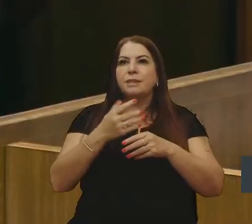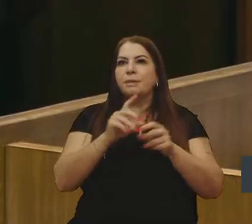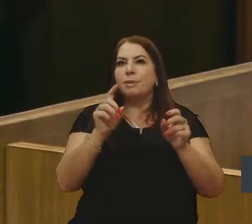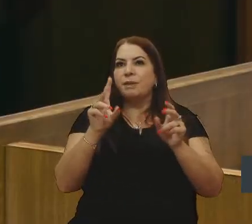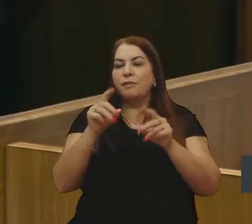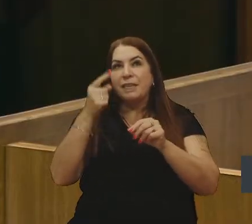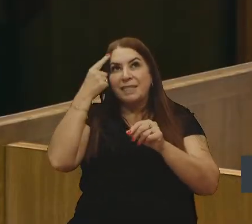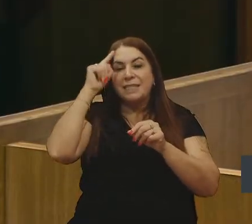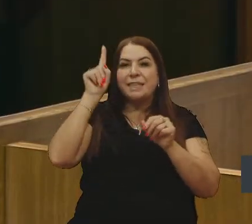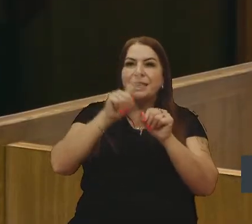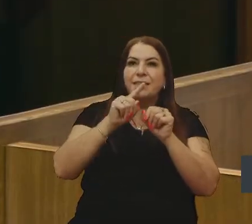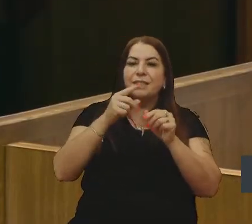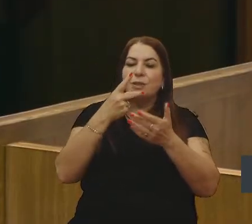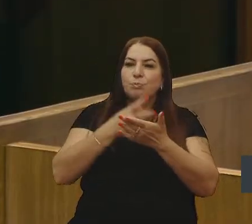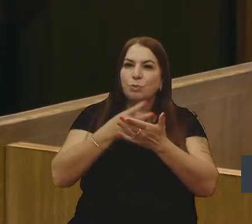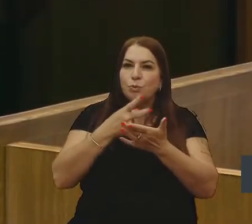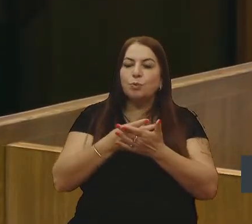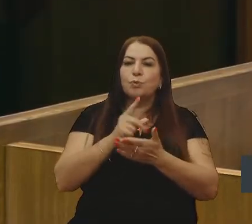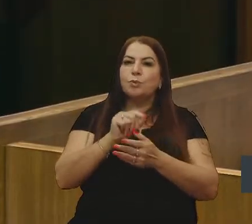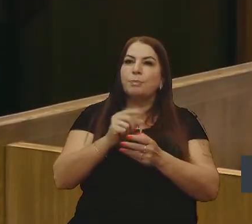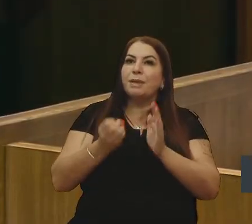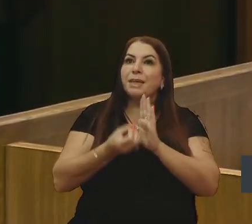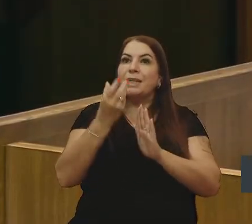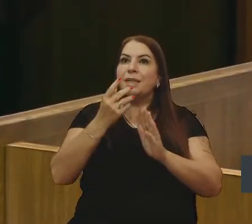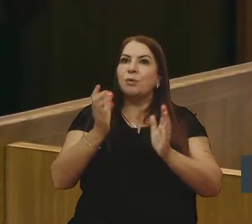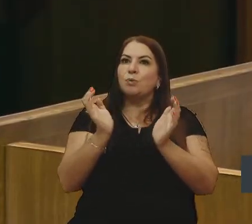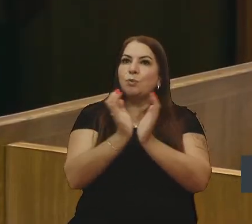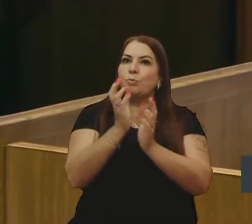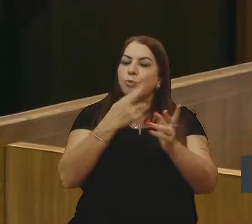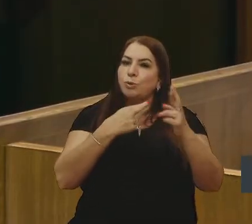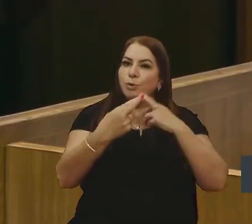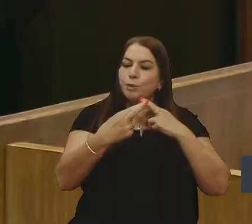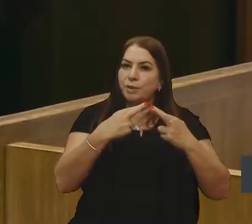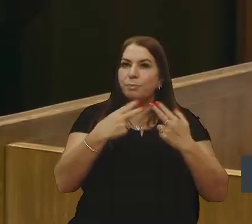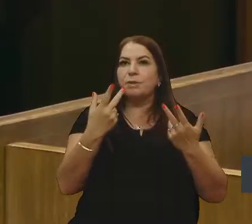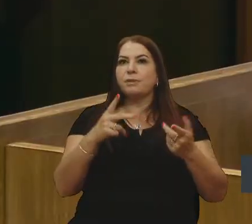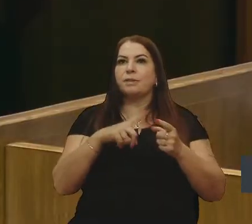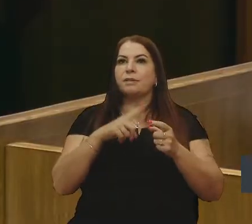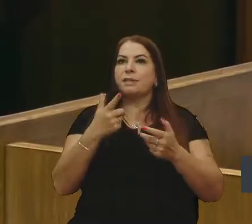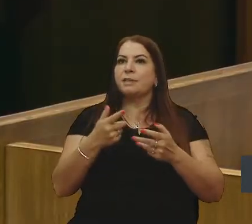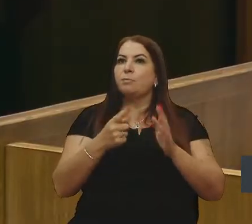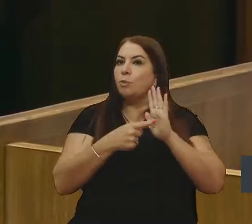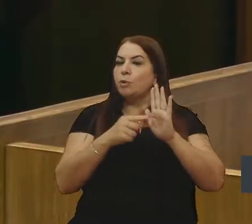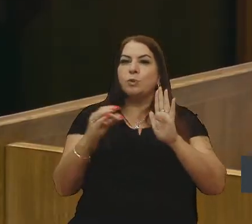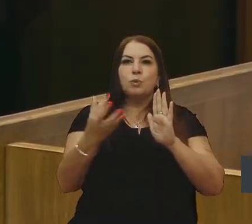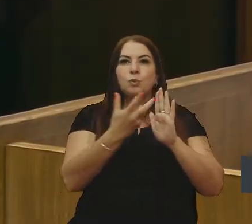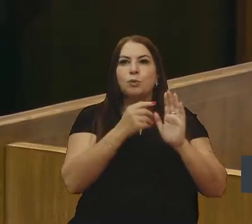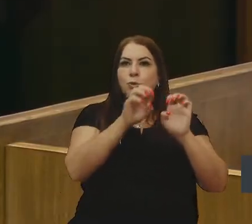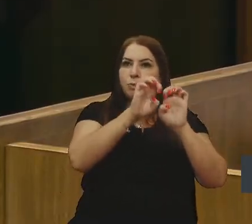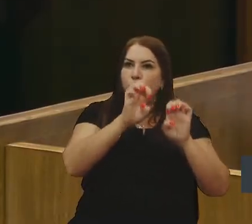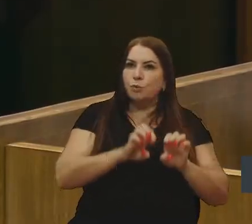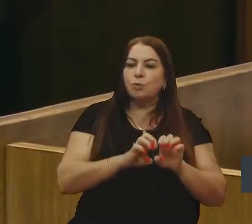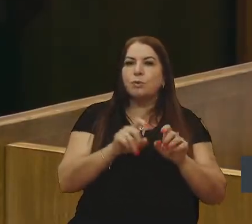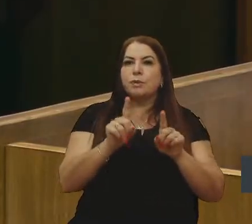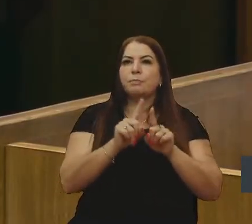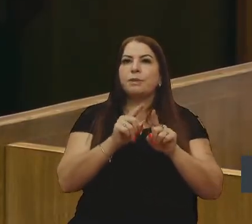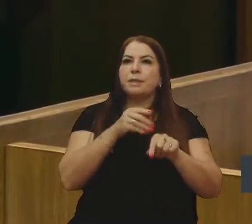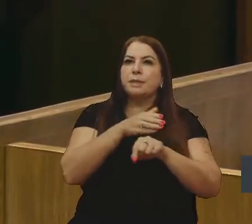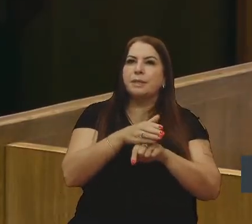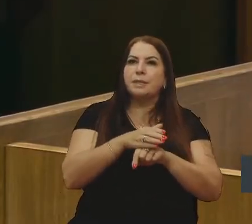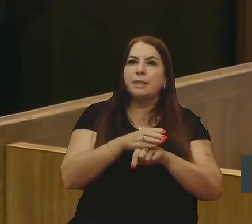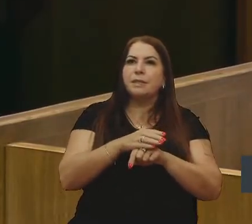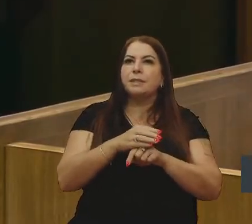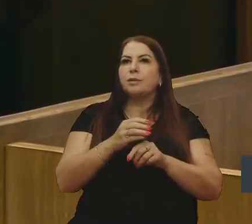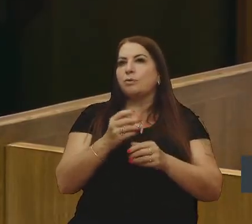as suas ideias e seus produtos, é criar essa rede de relacionamento, né? Então, a gente quer mostrar toda uma estrutura, inclusive de acesso a crédito,